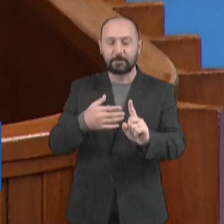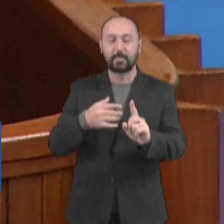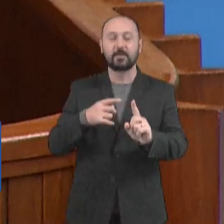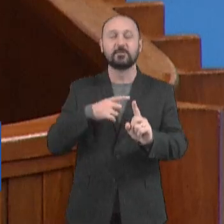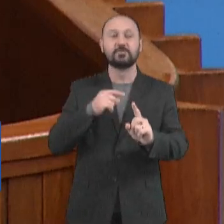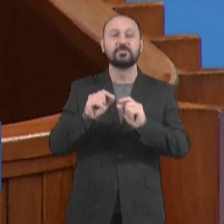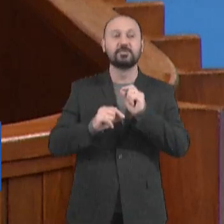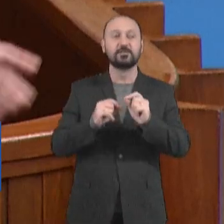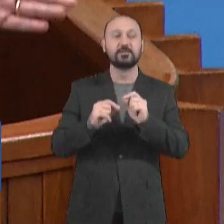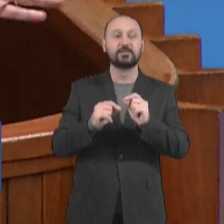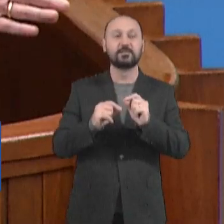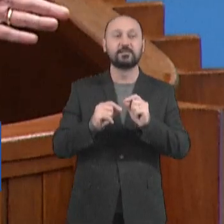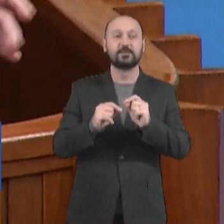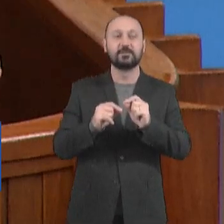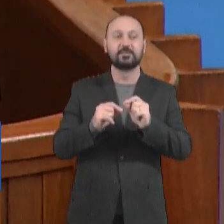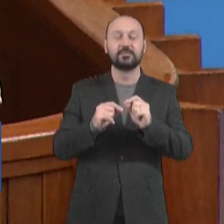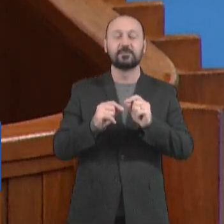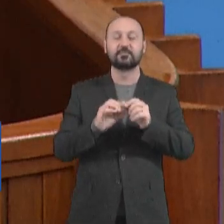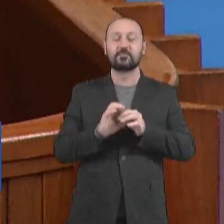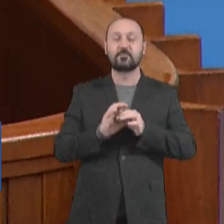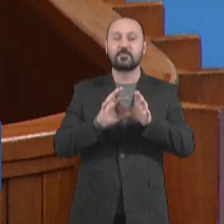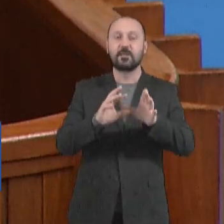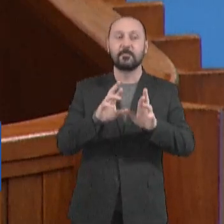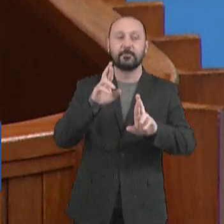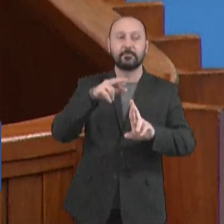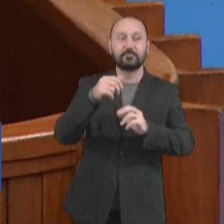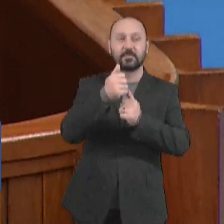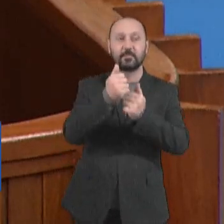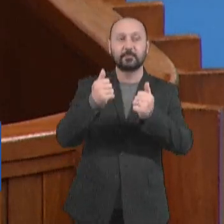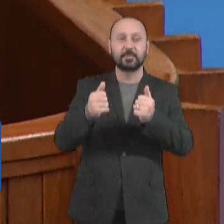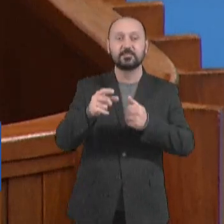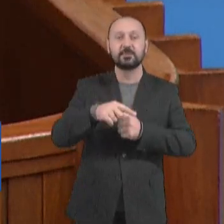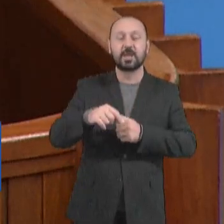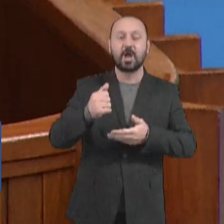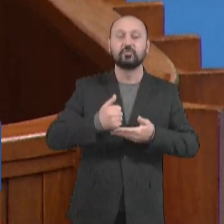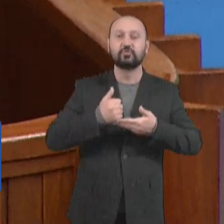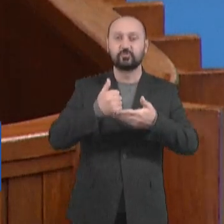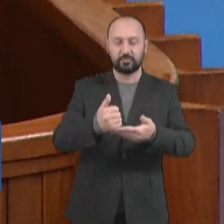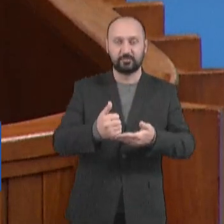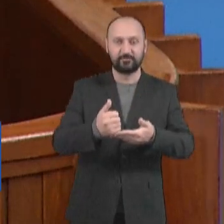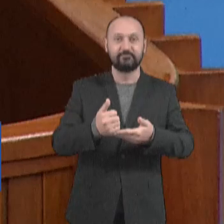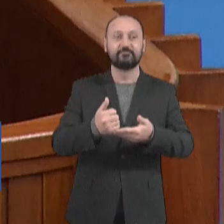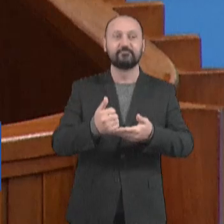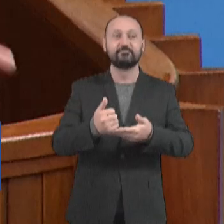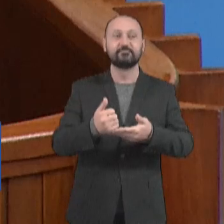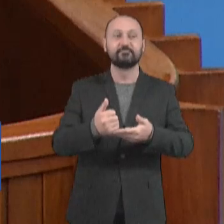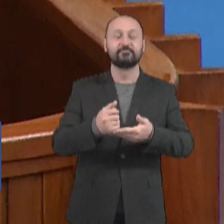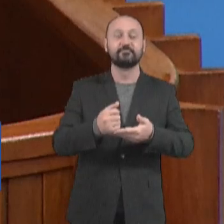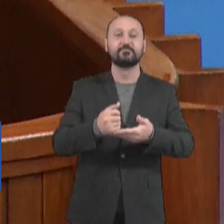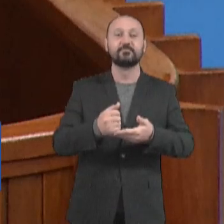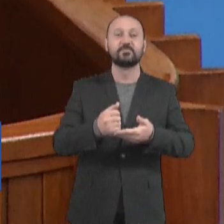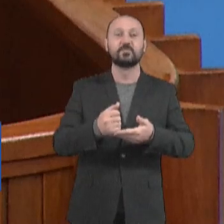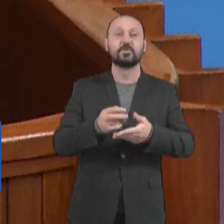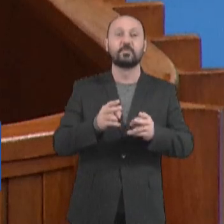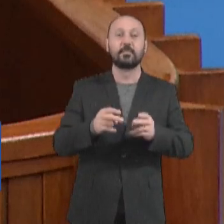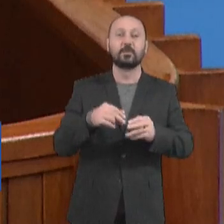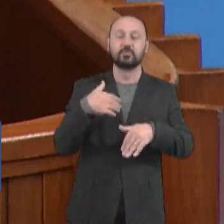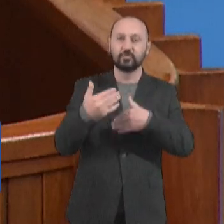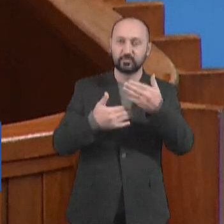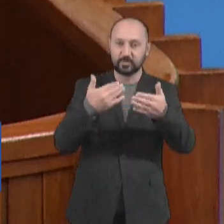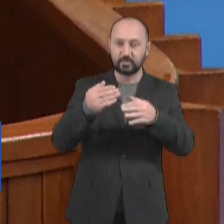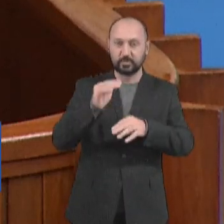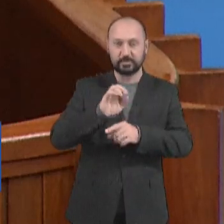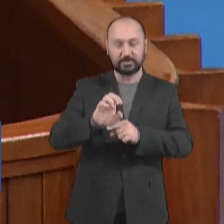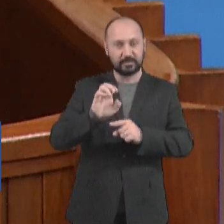de terem me colocado aqui para representar pessoas que contribuíram tanto e contribuem tanto para o desenvolvimento